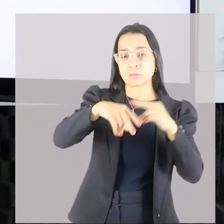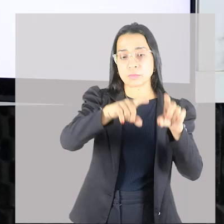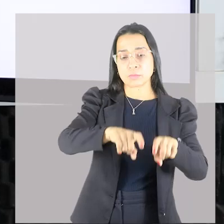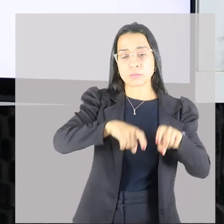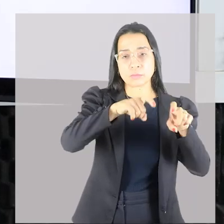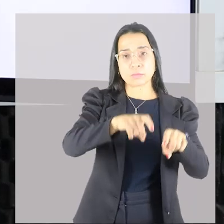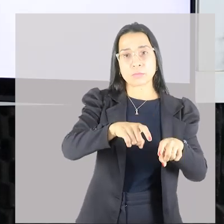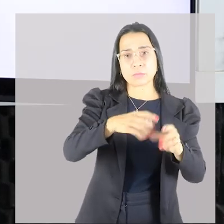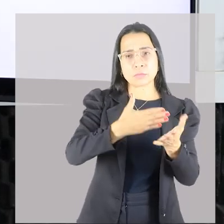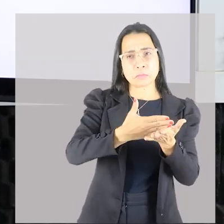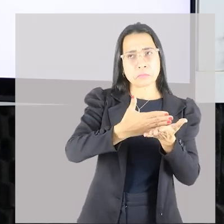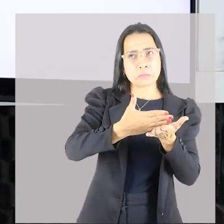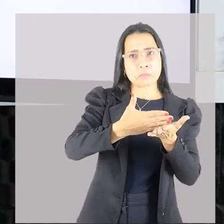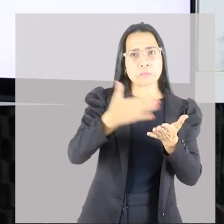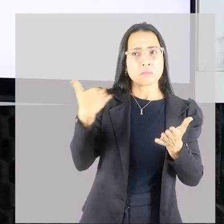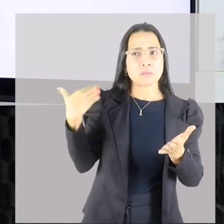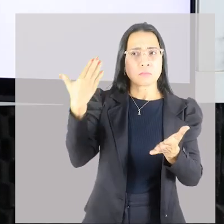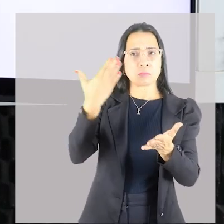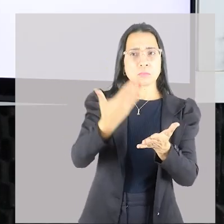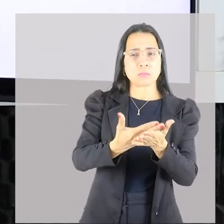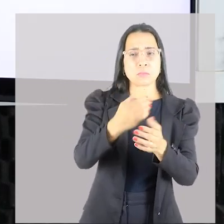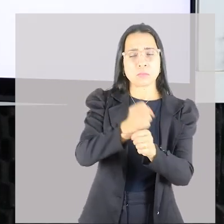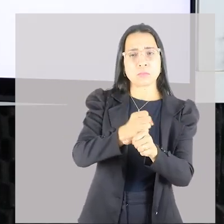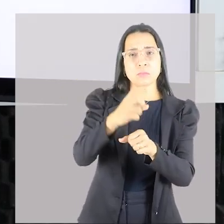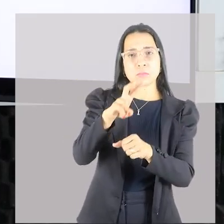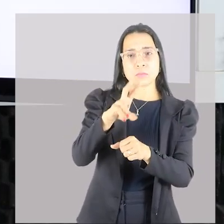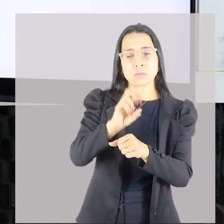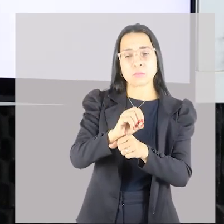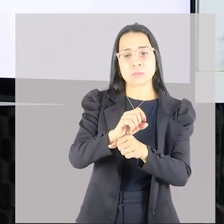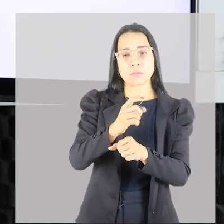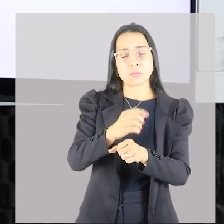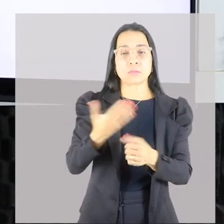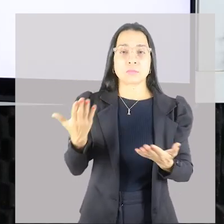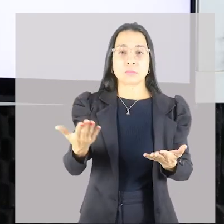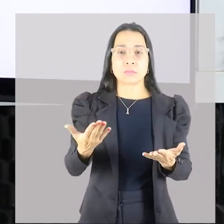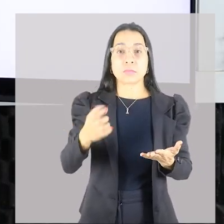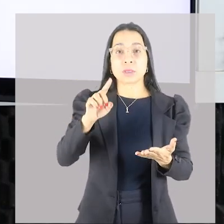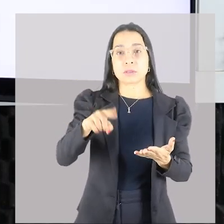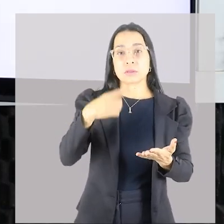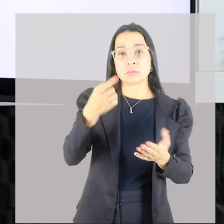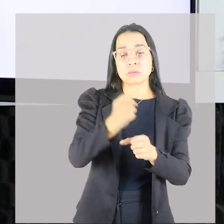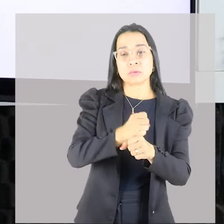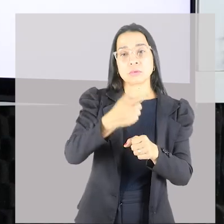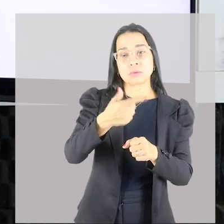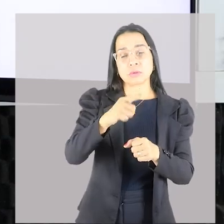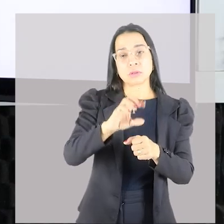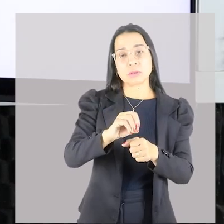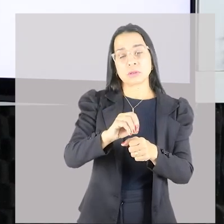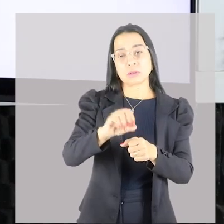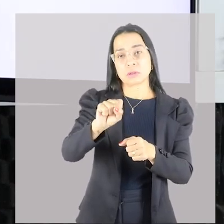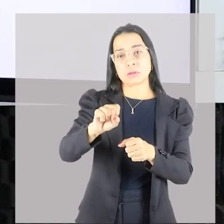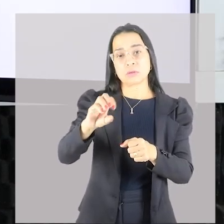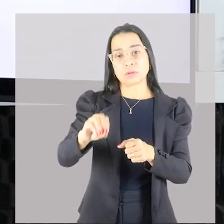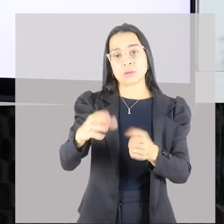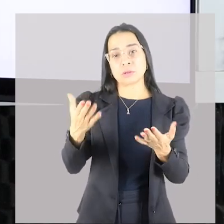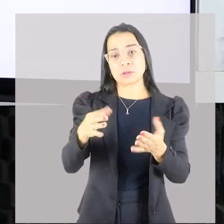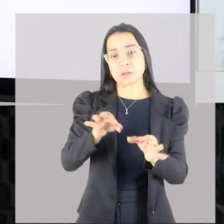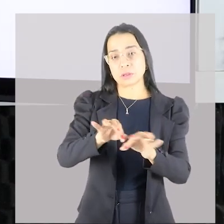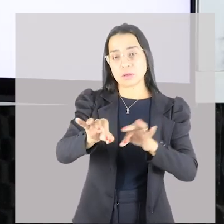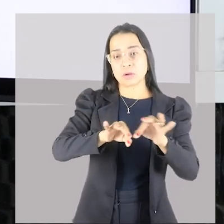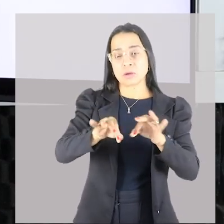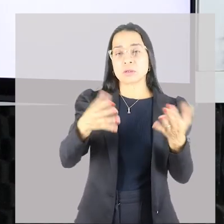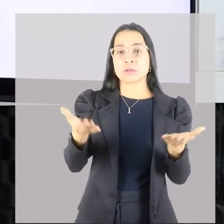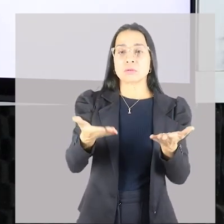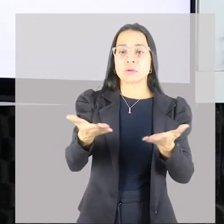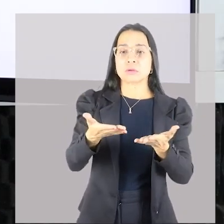50, na época das chamadas Ligas Camponesas. Aí depois, nos anos 70 e 80, se articulou o que hoje é o MST,